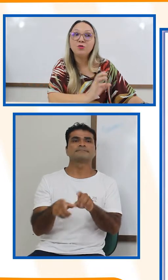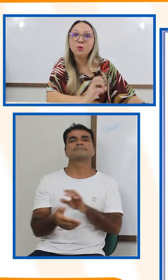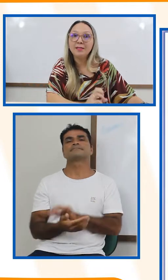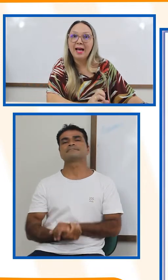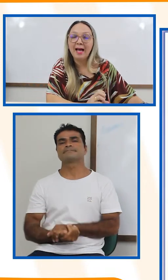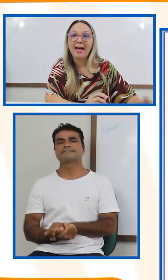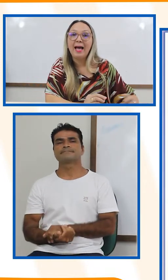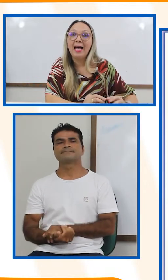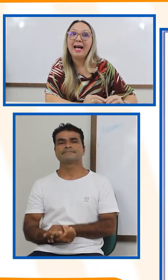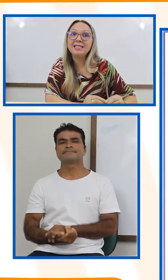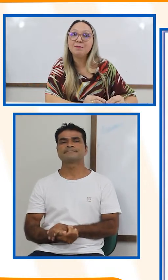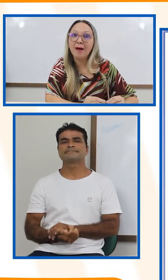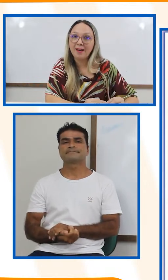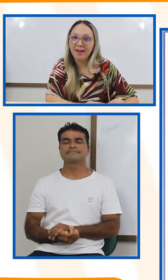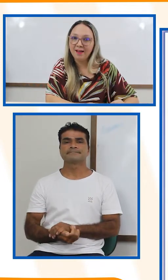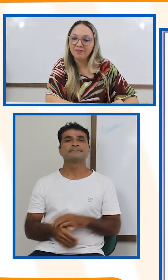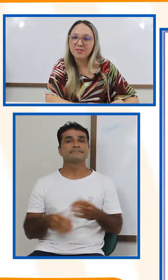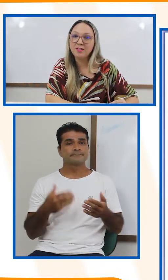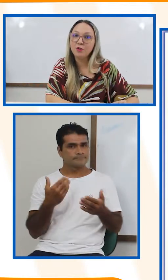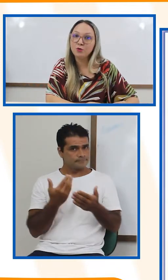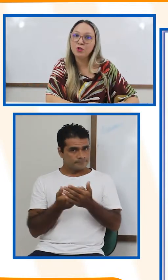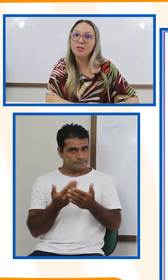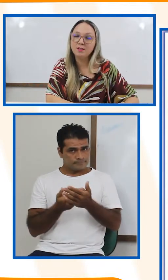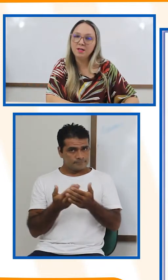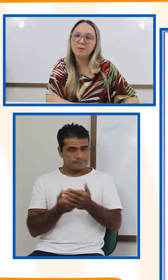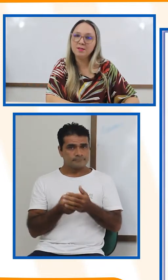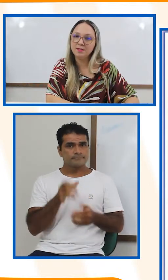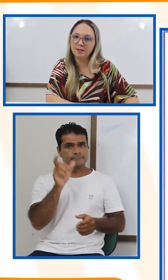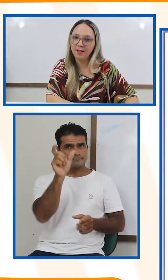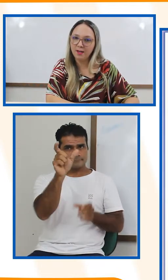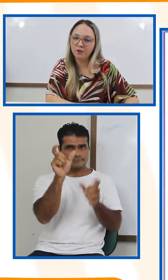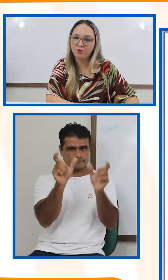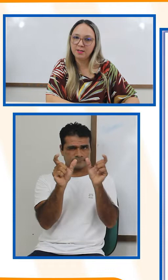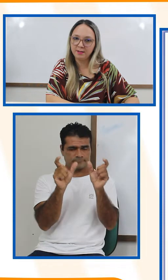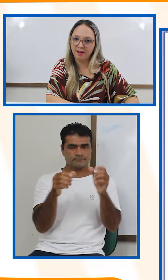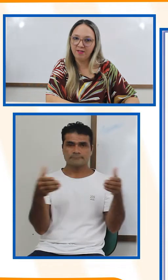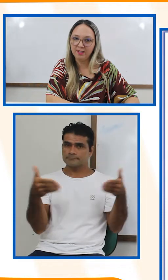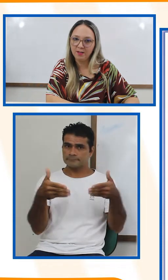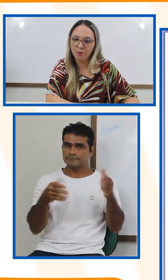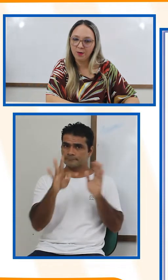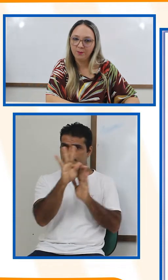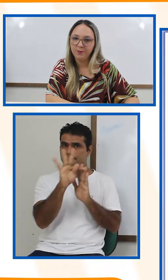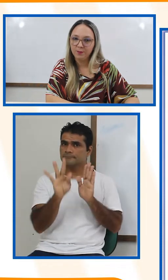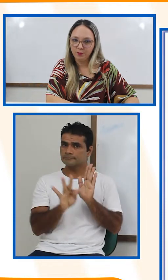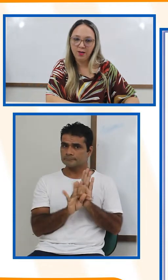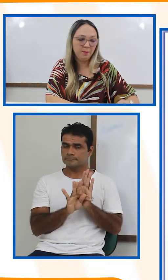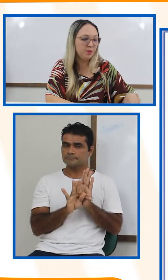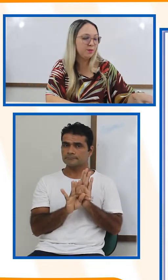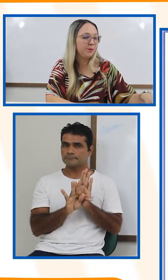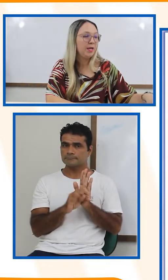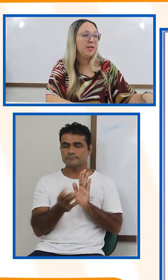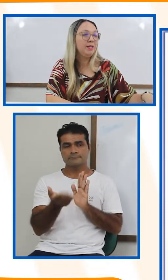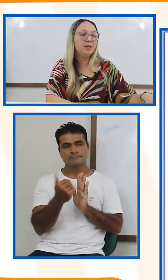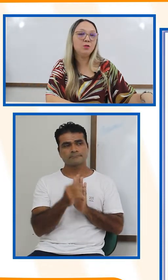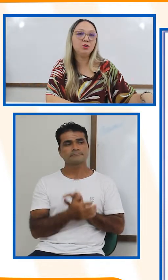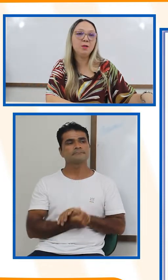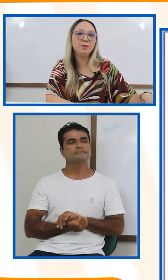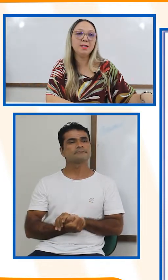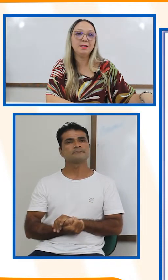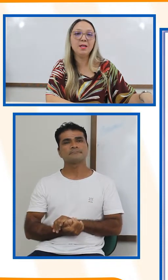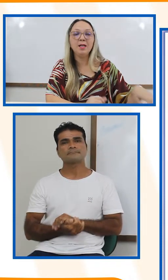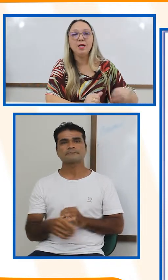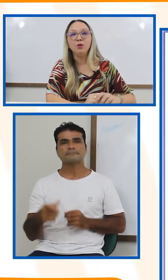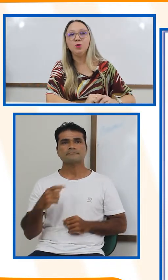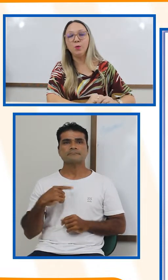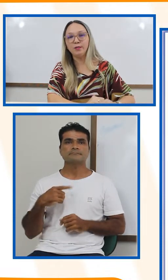Vamos estudar as palavras que nós utilizamos nesse texto, nesse trava-língua? Vamos? Então, nós